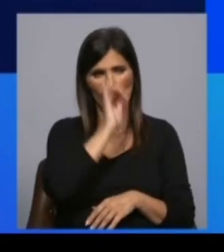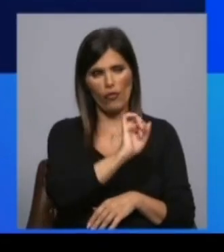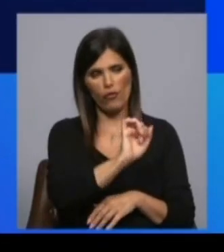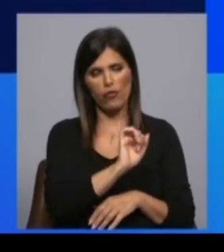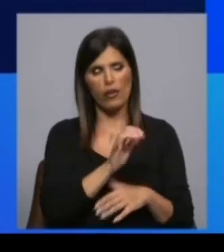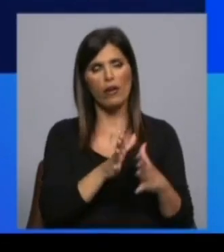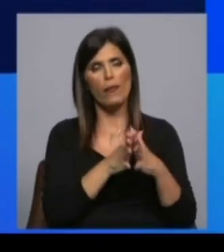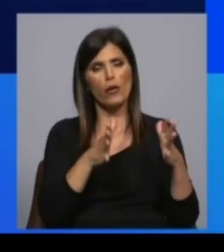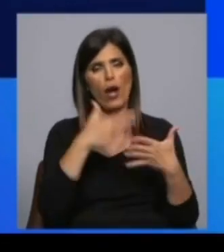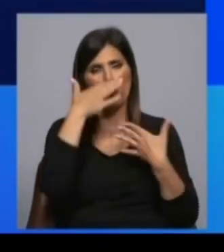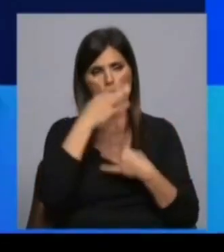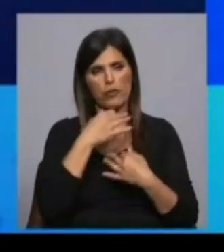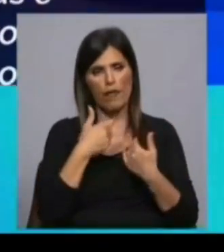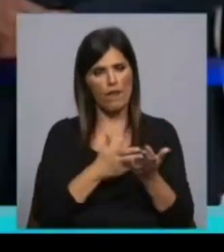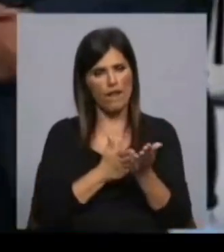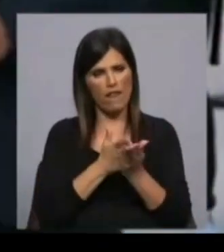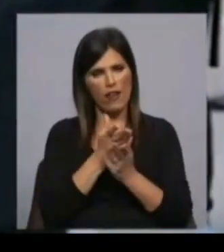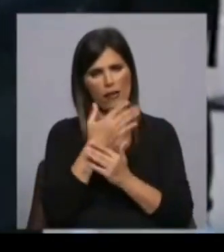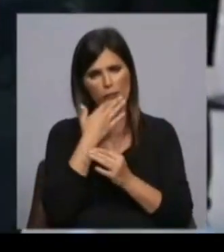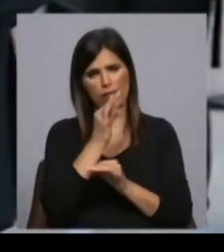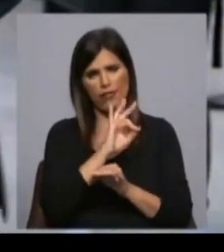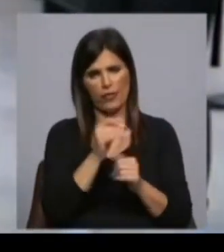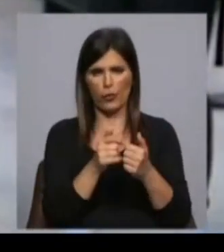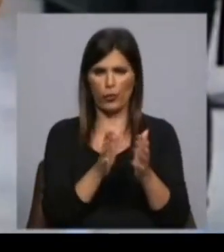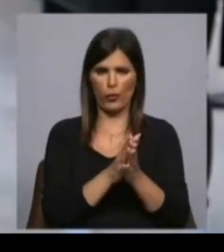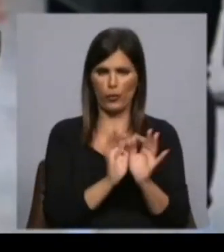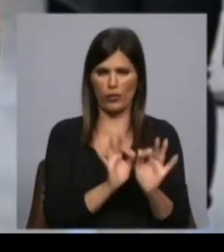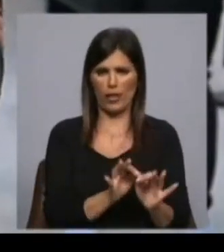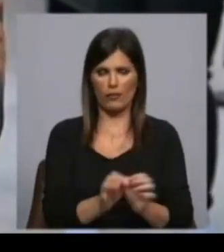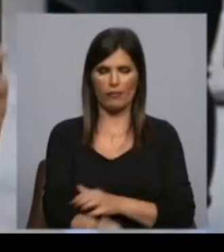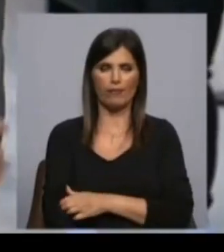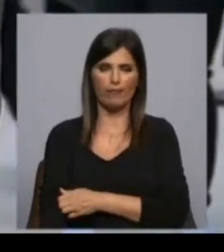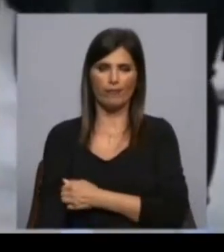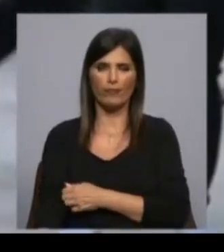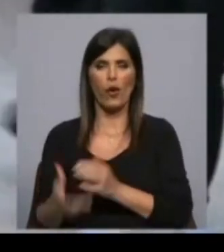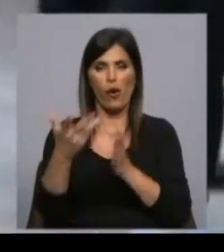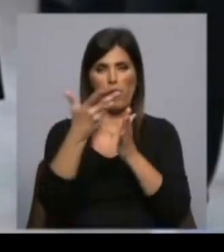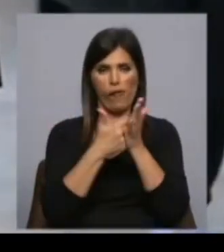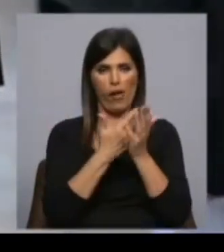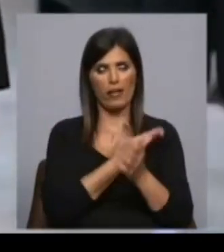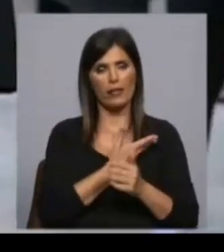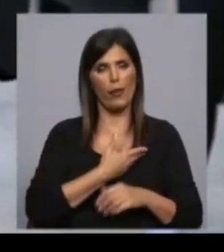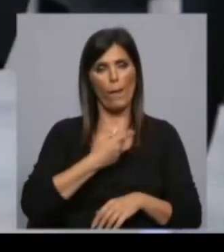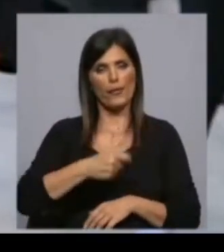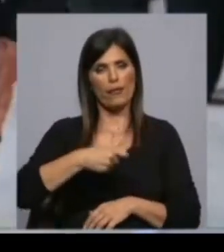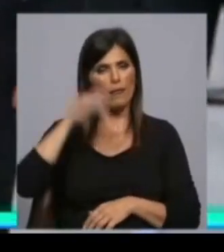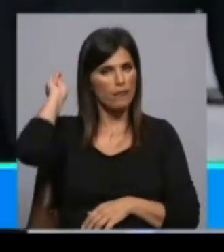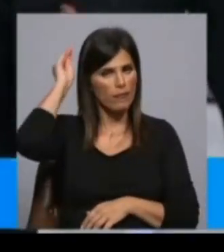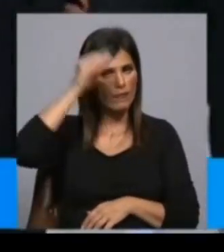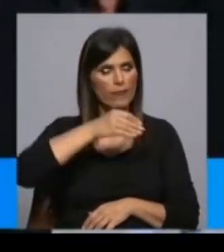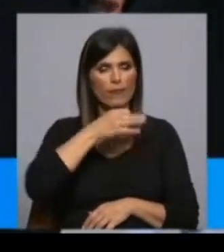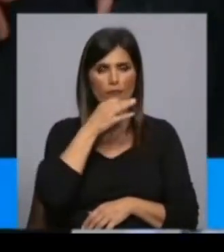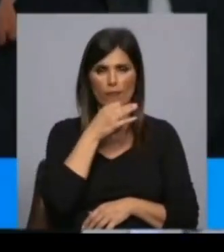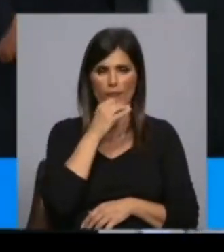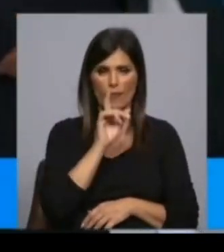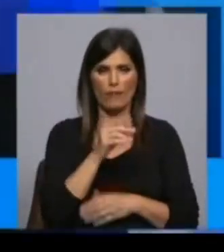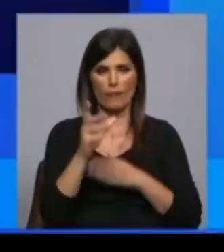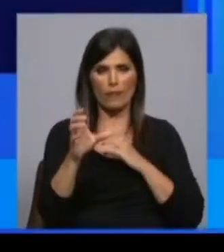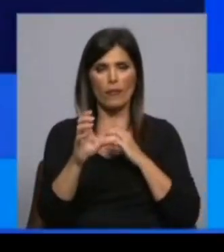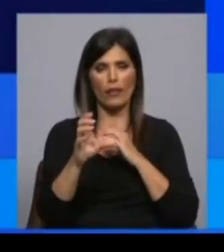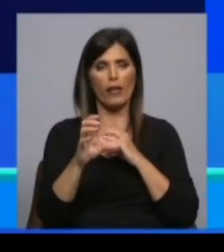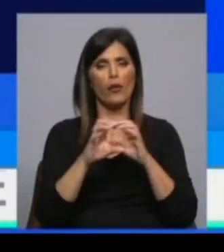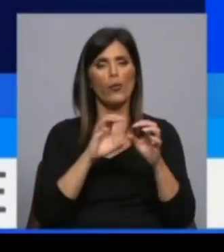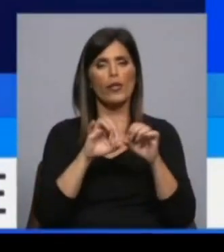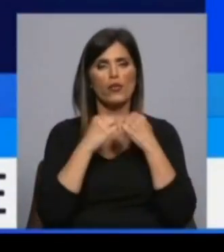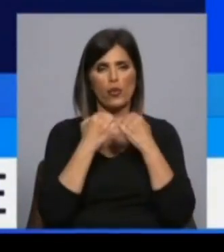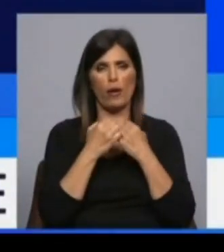de maioria absoluta tudo correrá na perfeição a tua mãe tu tais do antigo Presidente da República também aborda a questão da comunicação